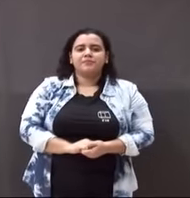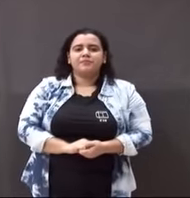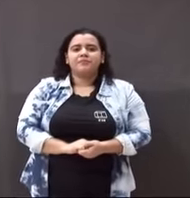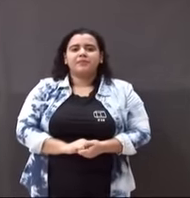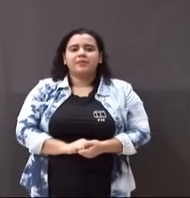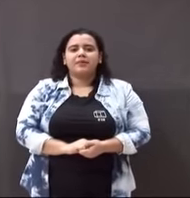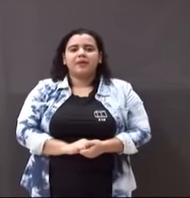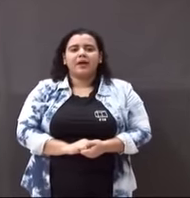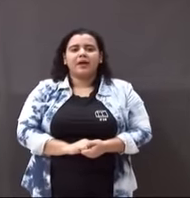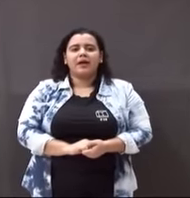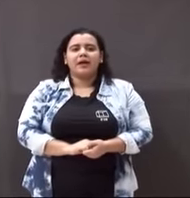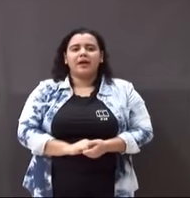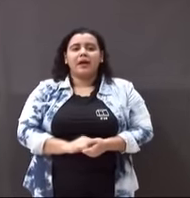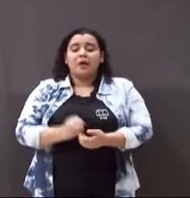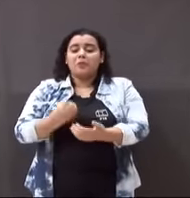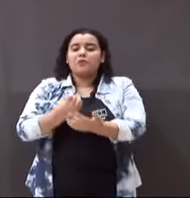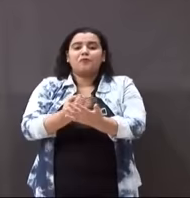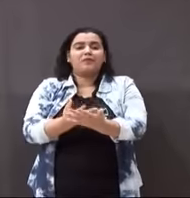Vendeu tanto álcool gel